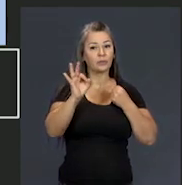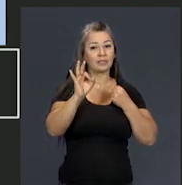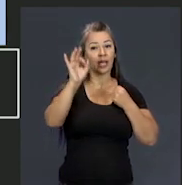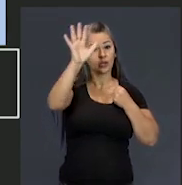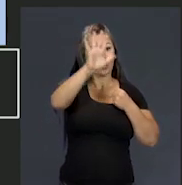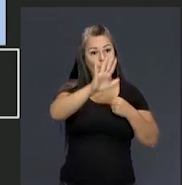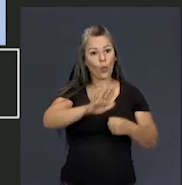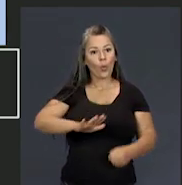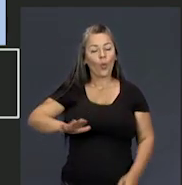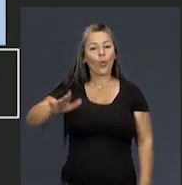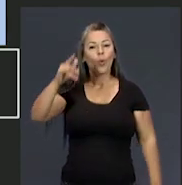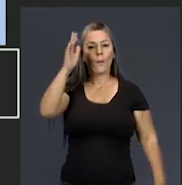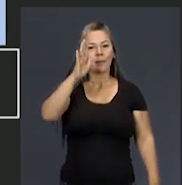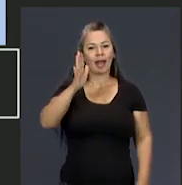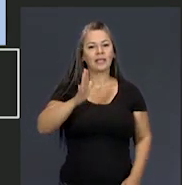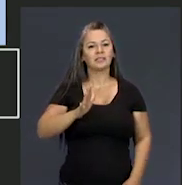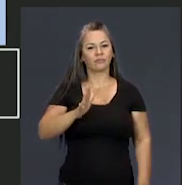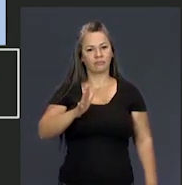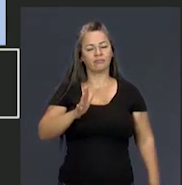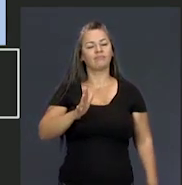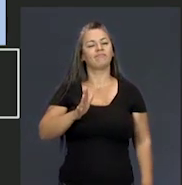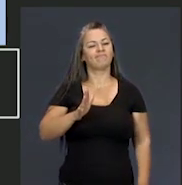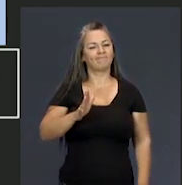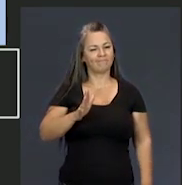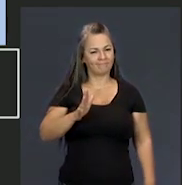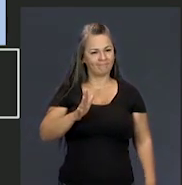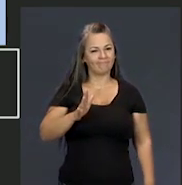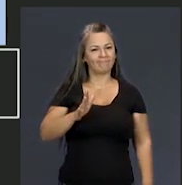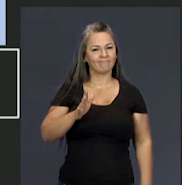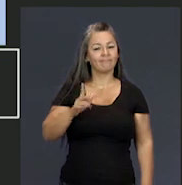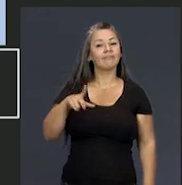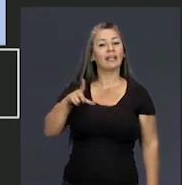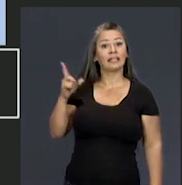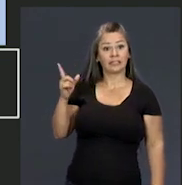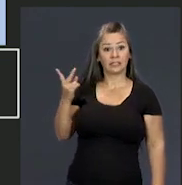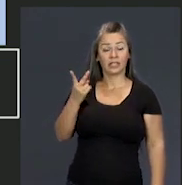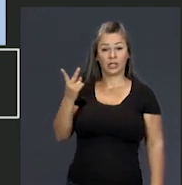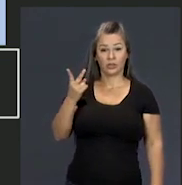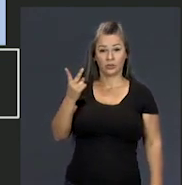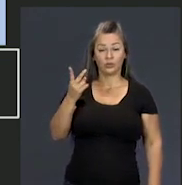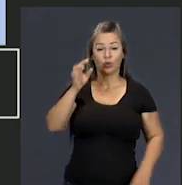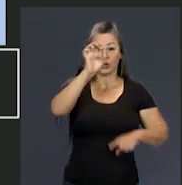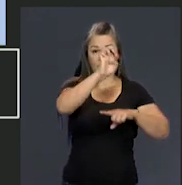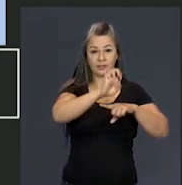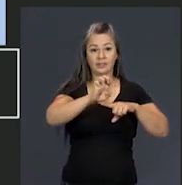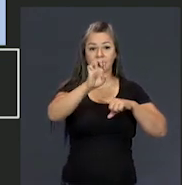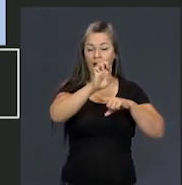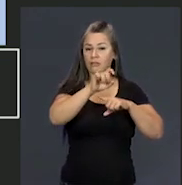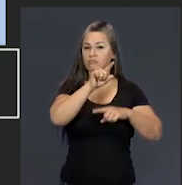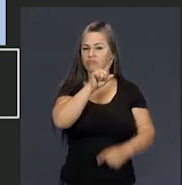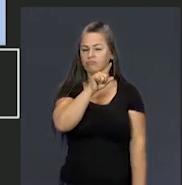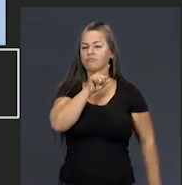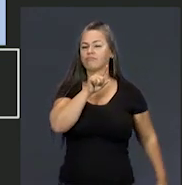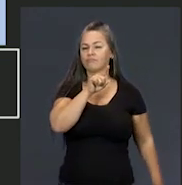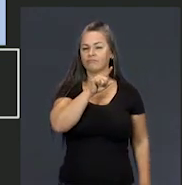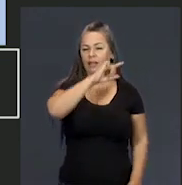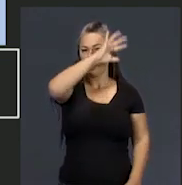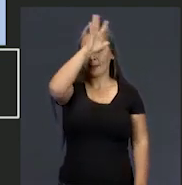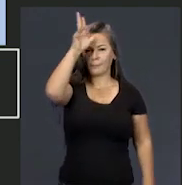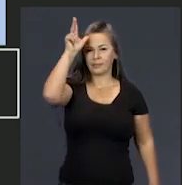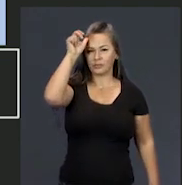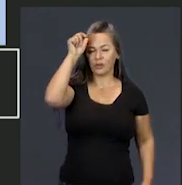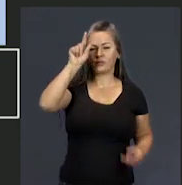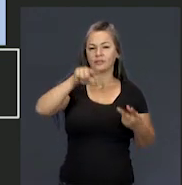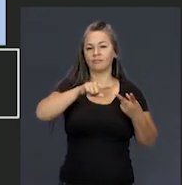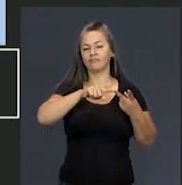Então, é uma região muito extensa, grande, né? Você tem aí 2 grandes estados ali que se destacam, né? No caso, o Amazonas e o Pará, né?